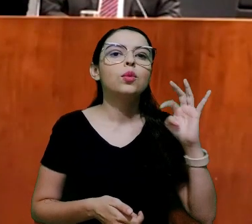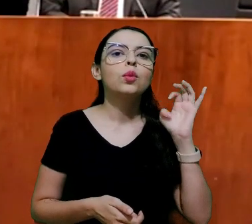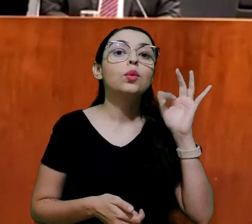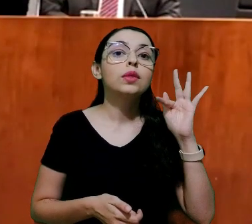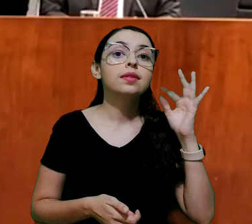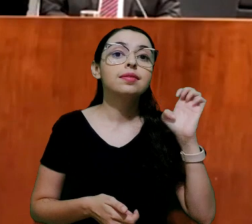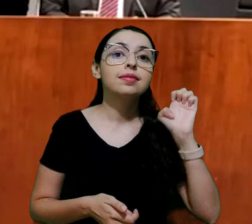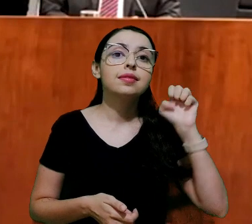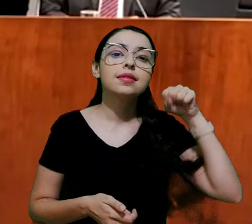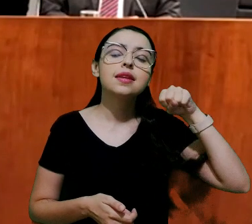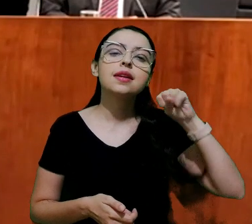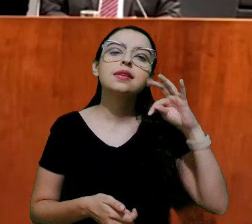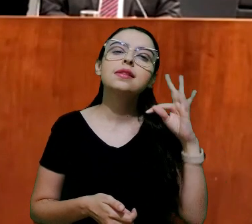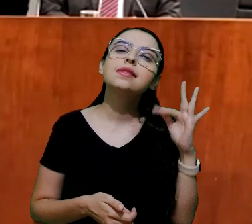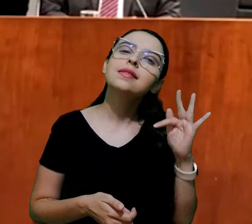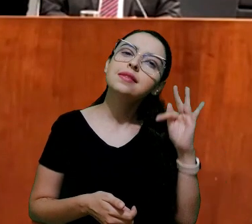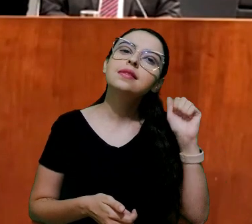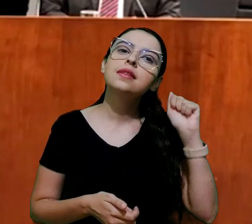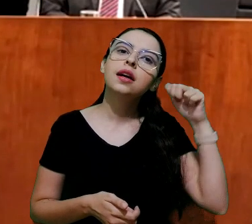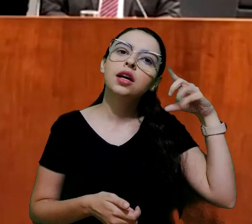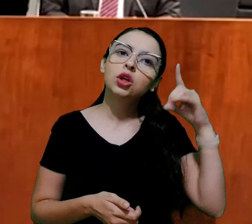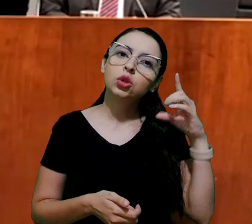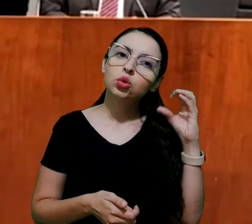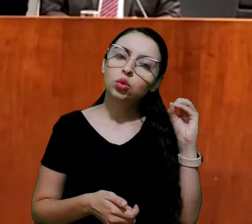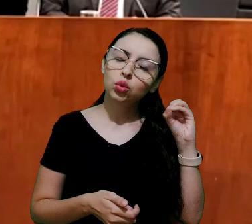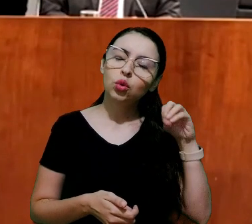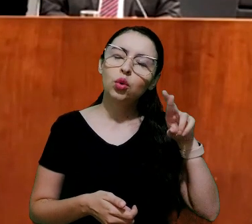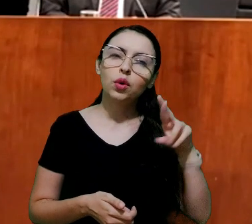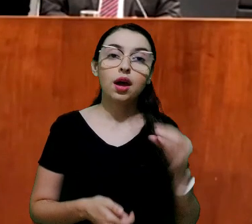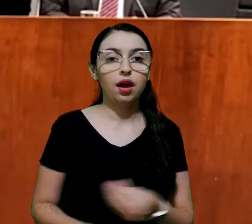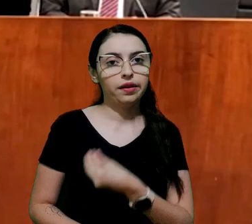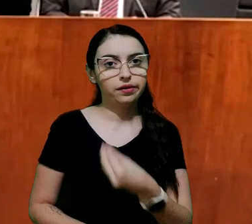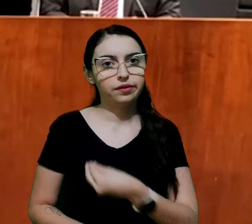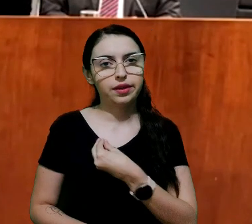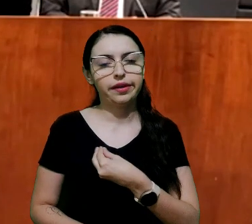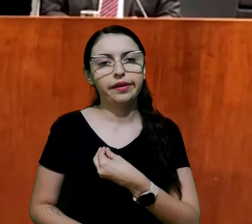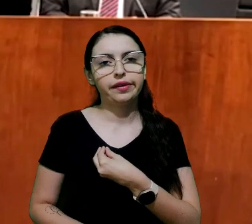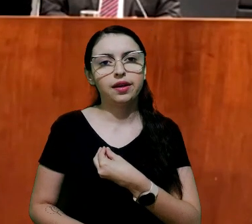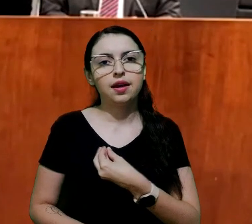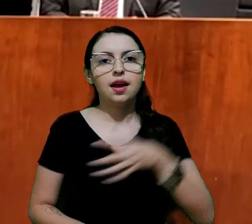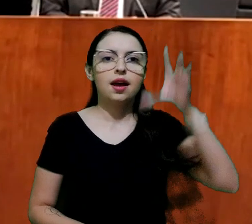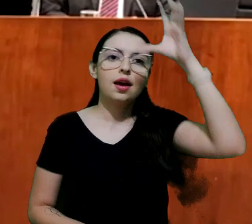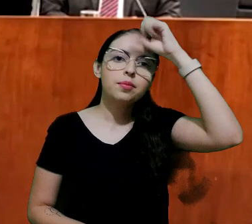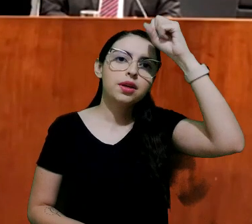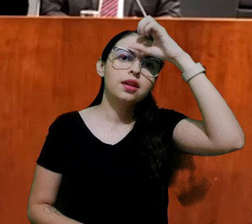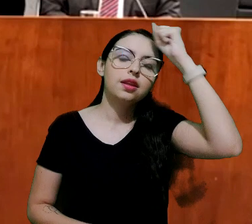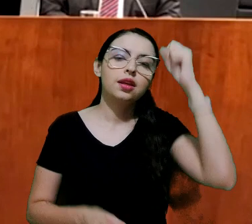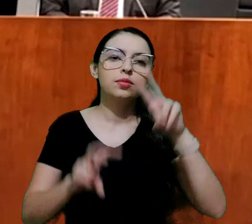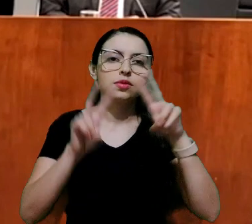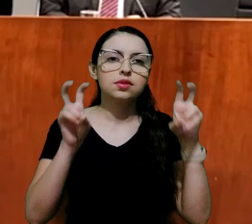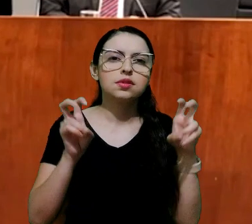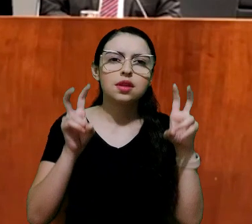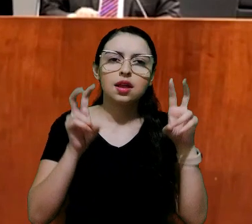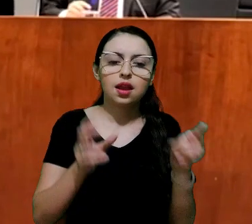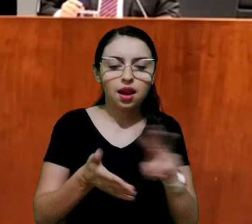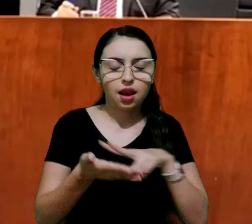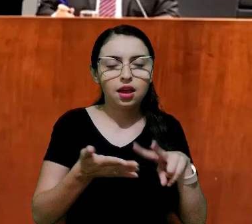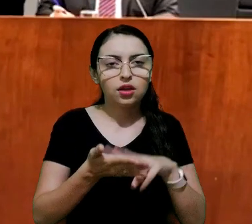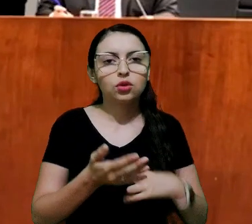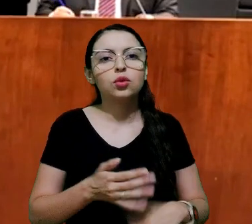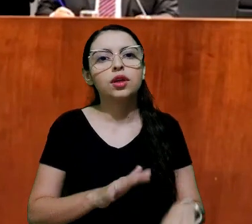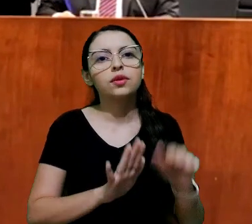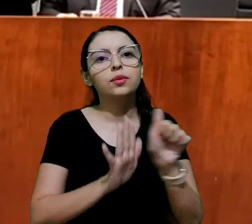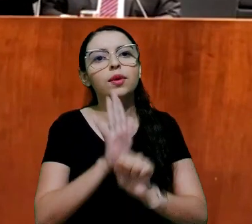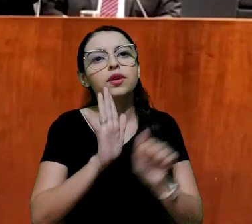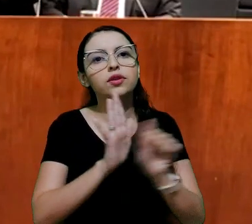Essa realidade que nós apreendemos desde logo pela leitura do artigo 5º da Constituição Federal, a